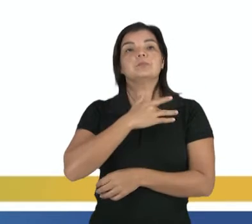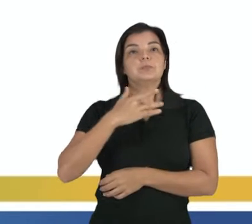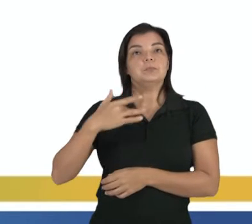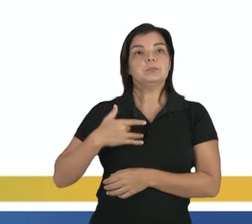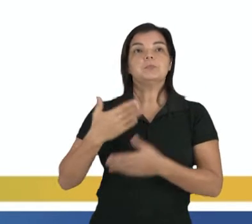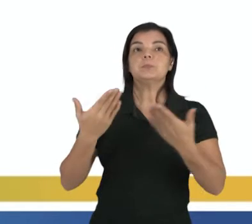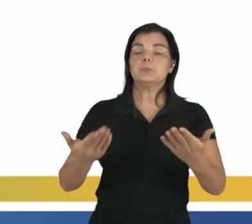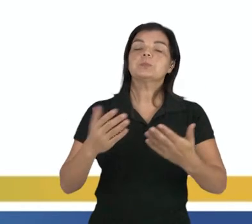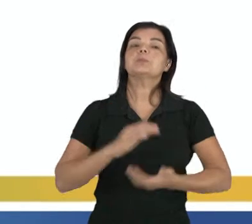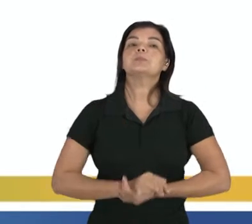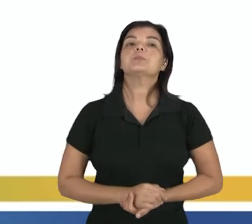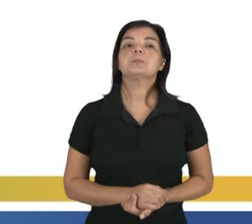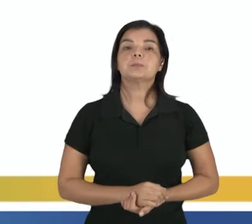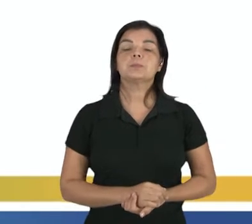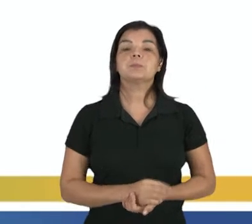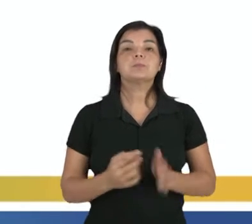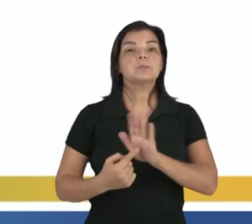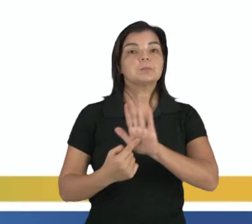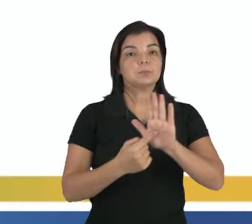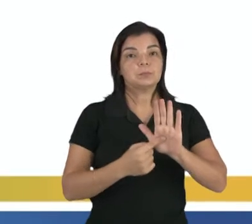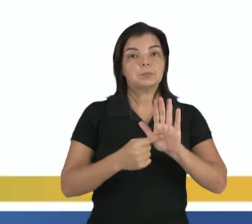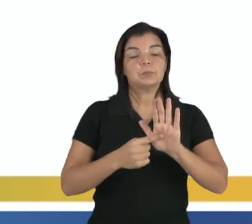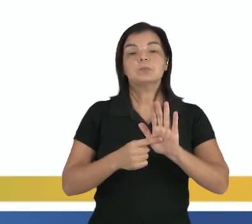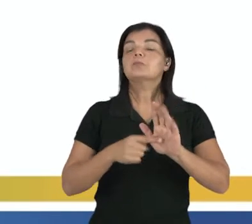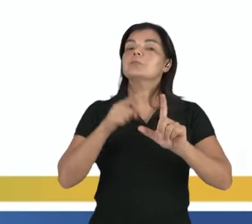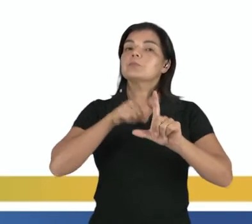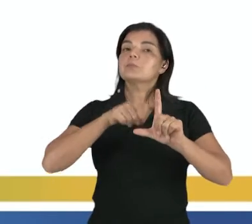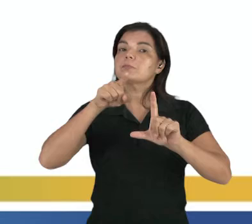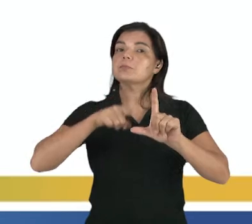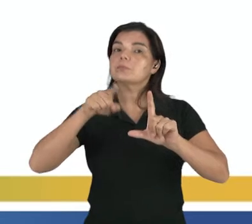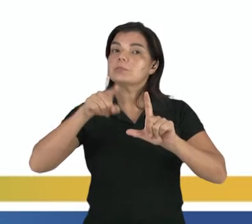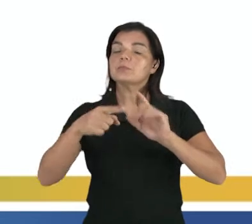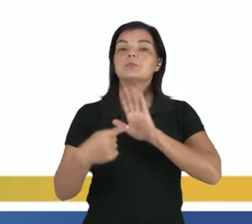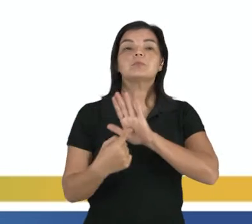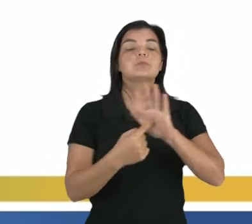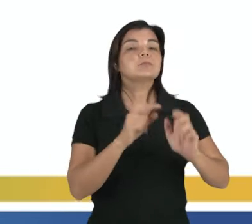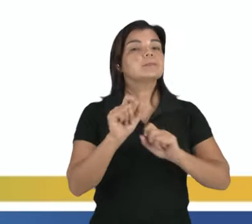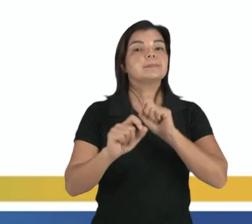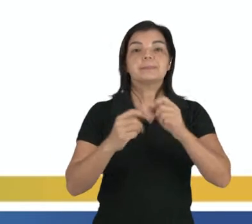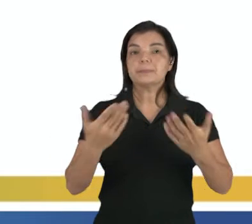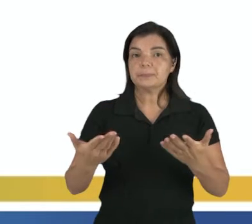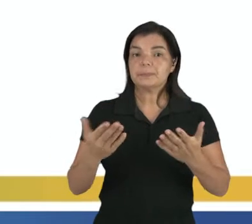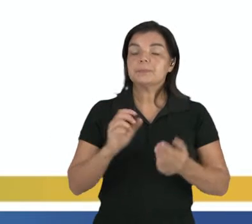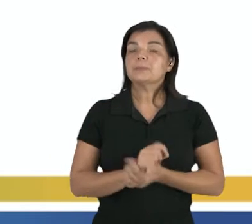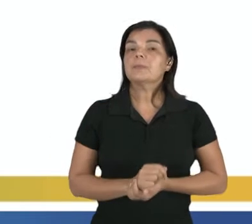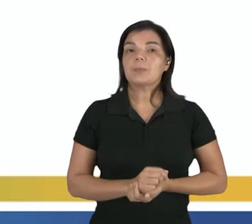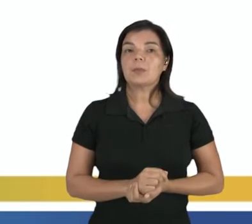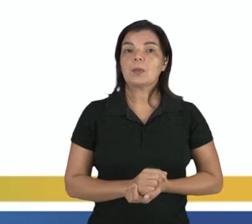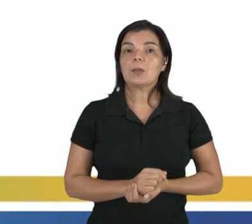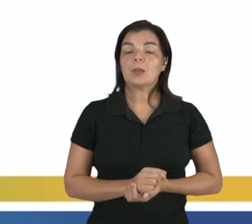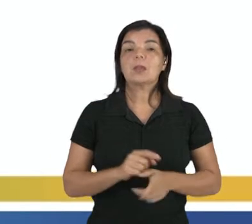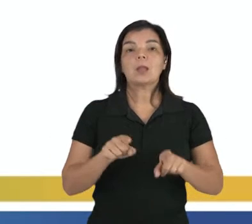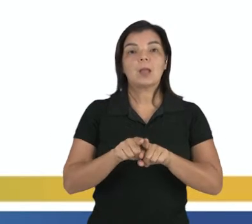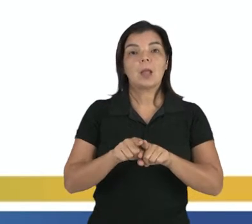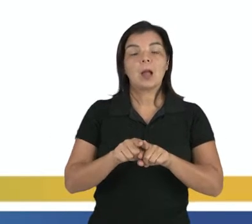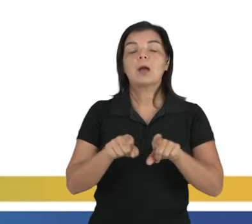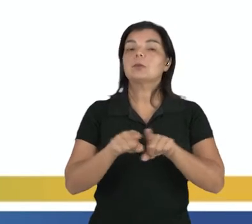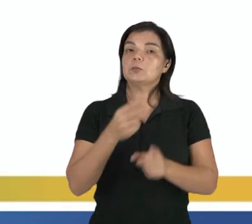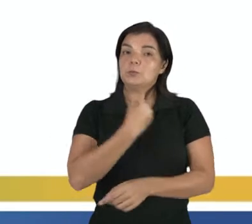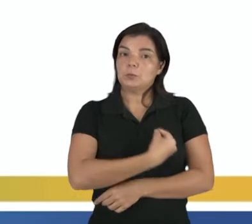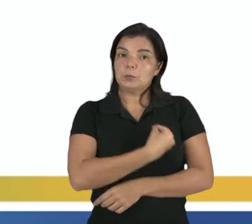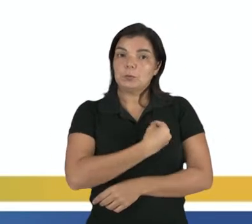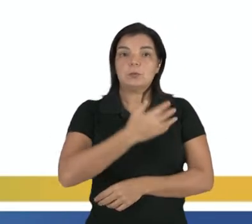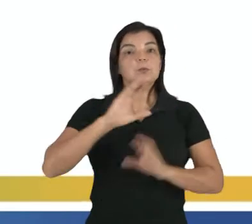Então, vamos lá. Aqui eu coloquei para vocês gráficos que mostram basicamente a taxa de expectativa de vida